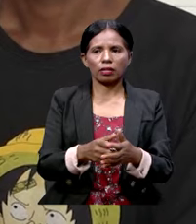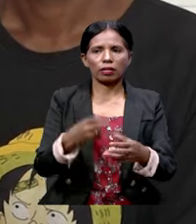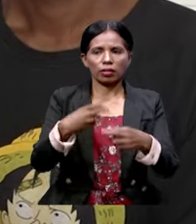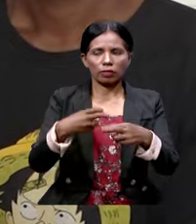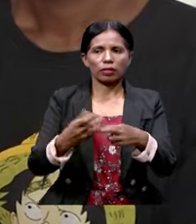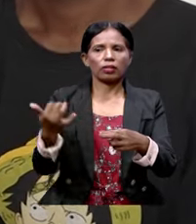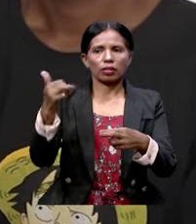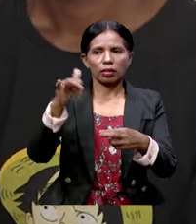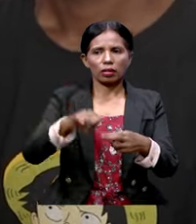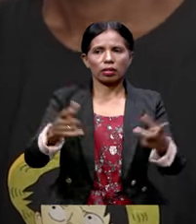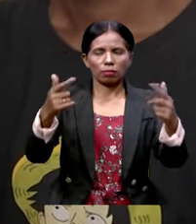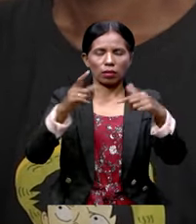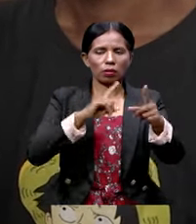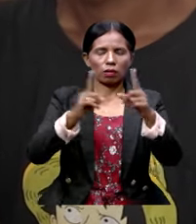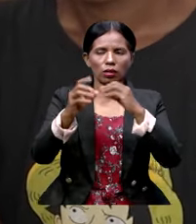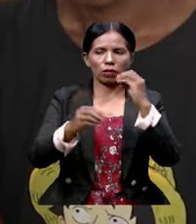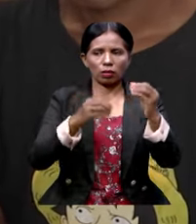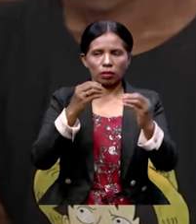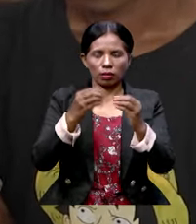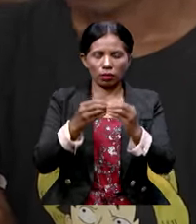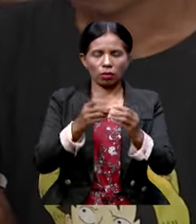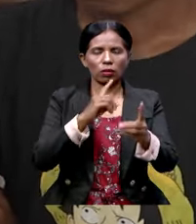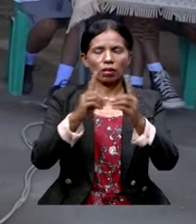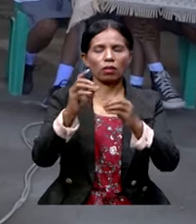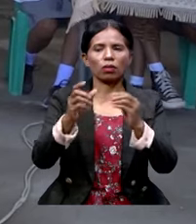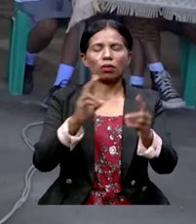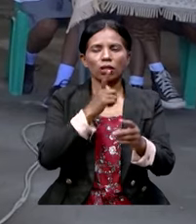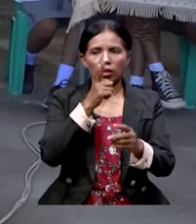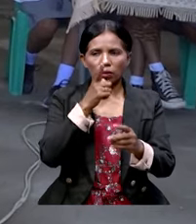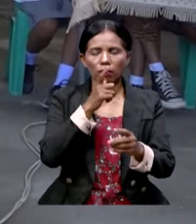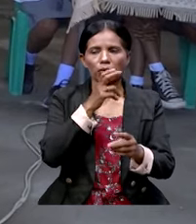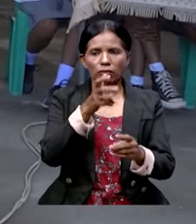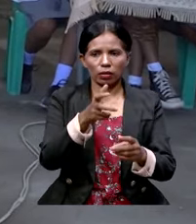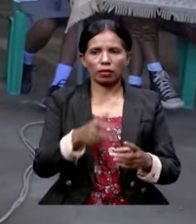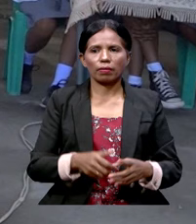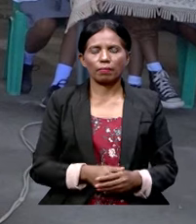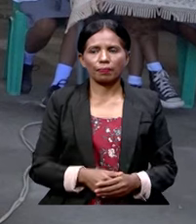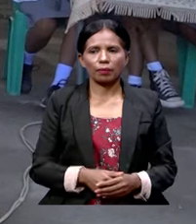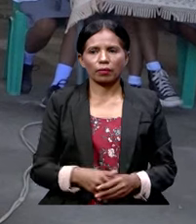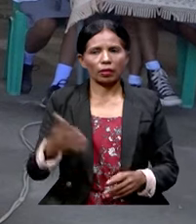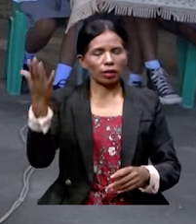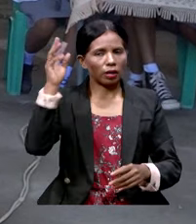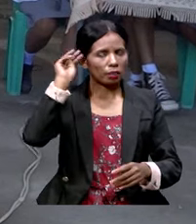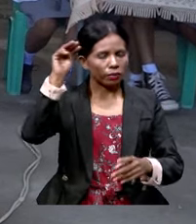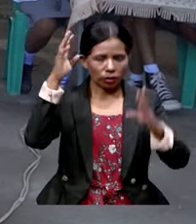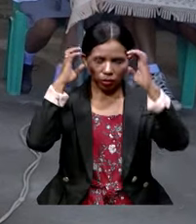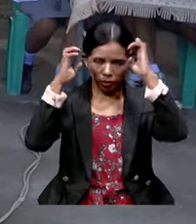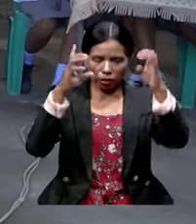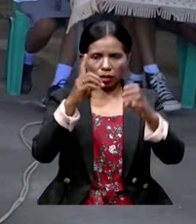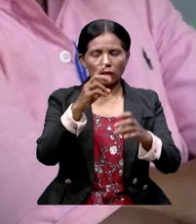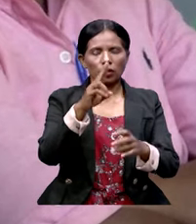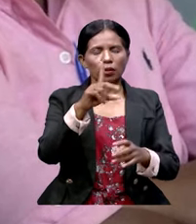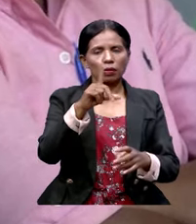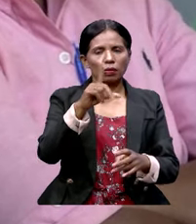vai ser ali uma interpretação literal para artigo por artigo. Antes, né, ministra da Educação, Dulce de